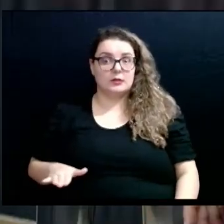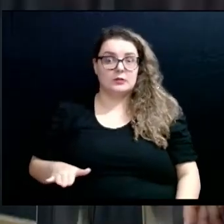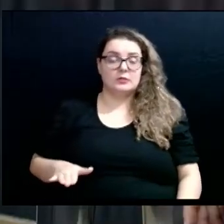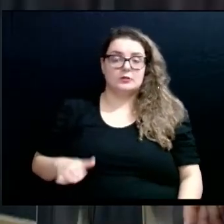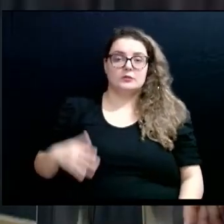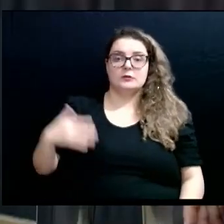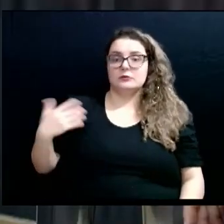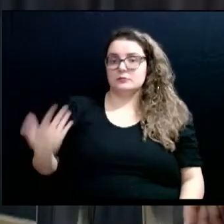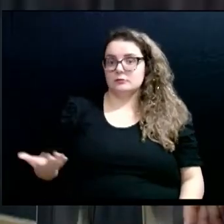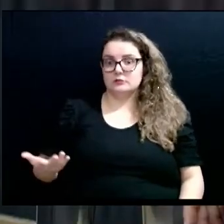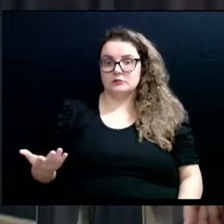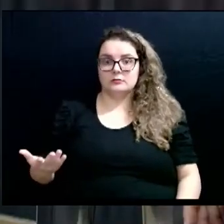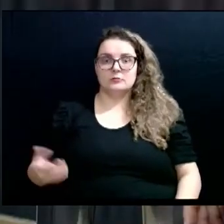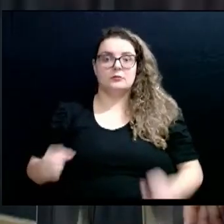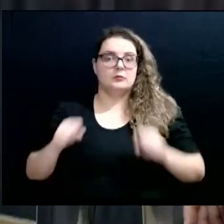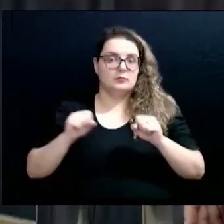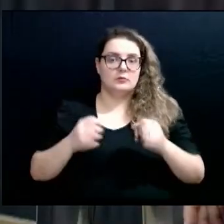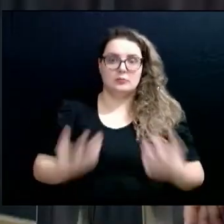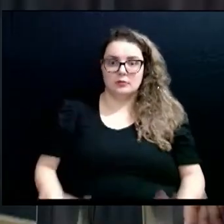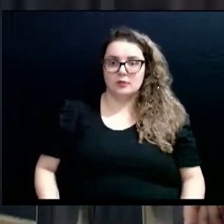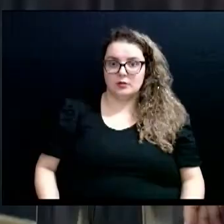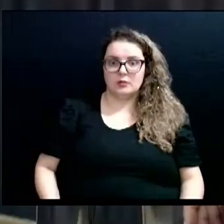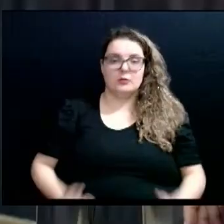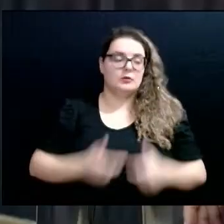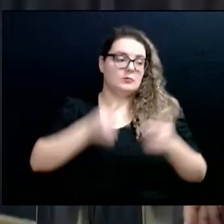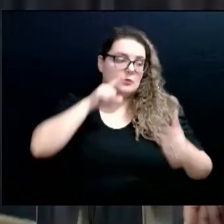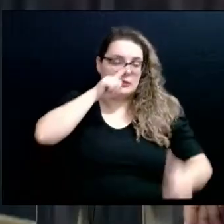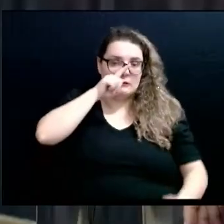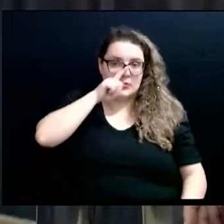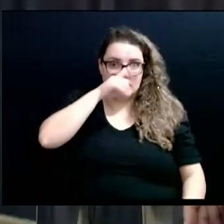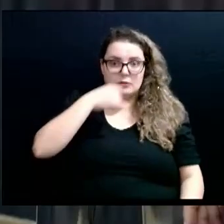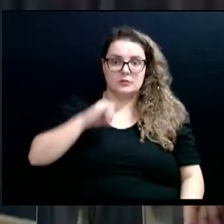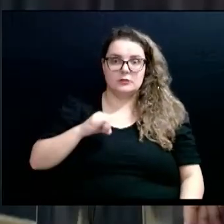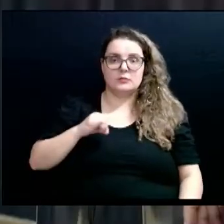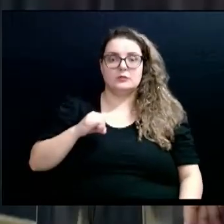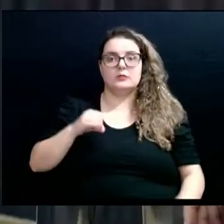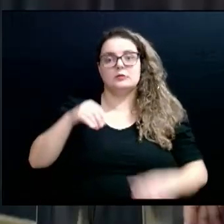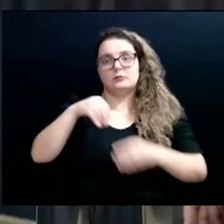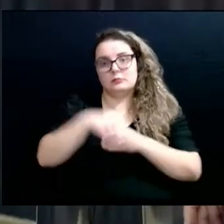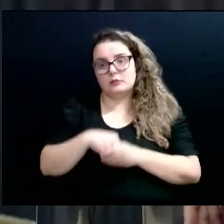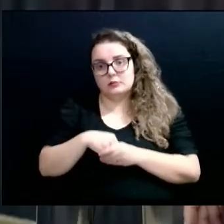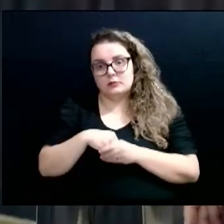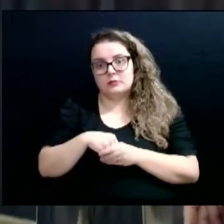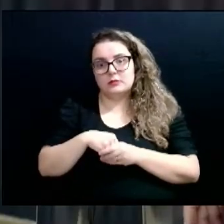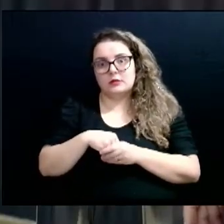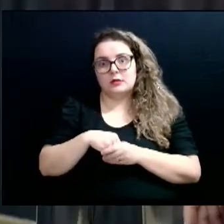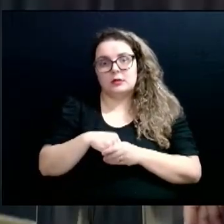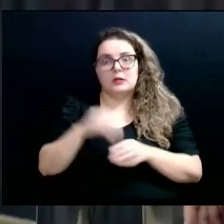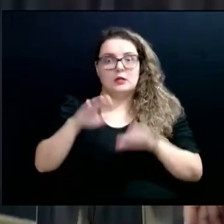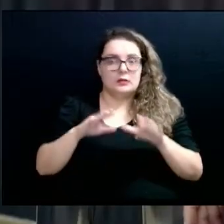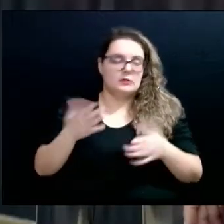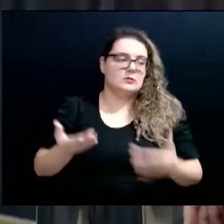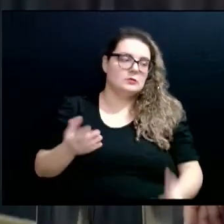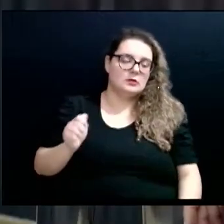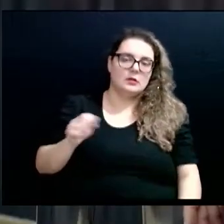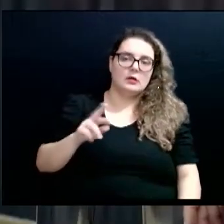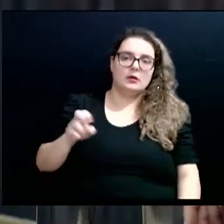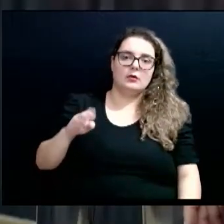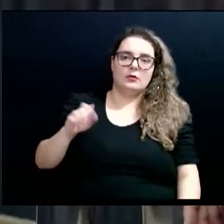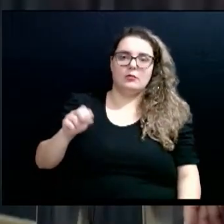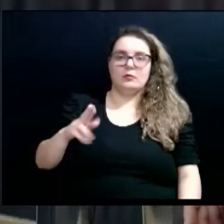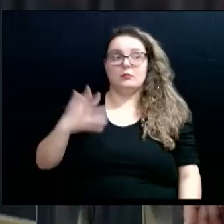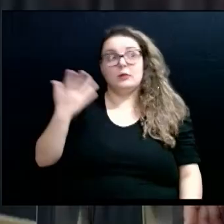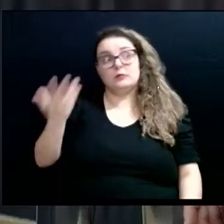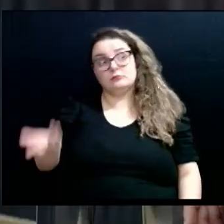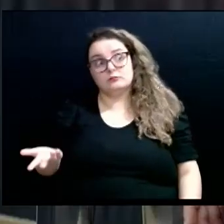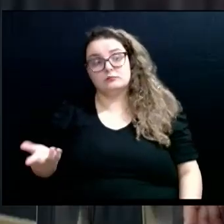pode ficar em maior risco se ela ficar presa lá dentro, talvez valha a pena arrombar a porta, mas eu não sei, é possível